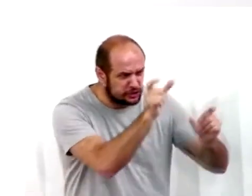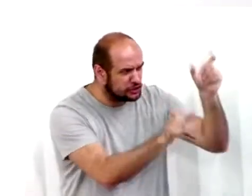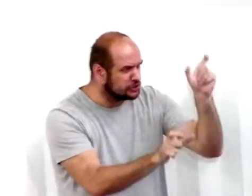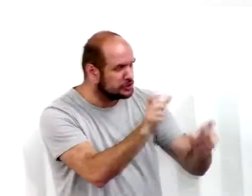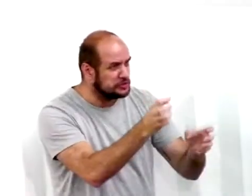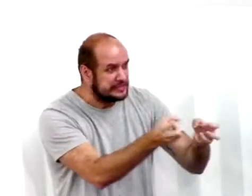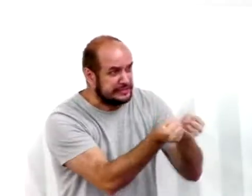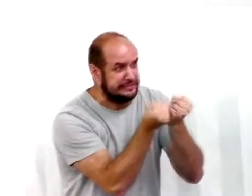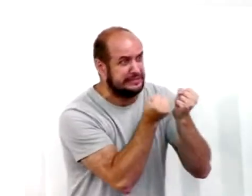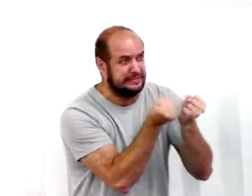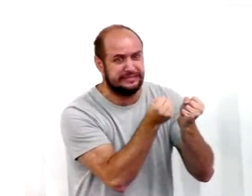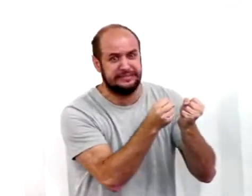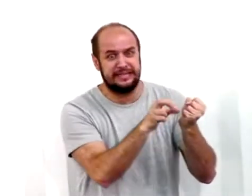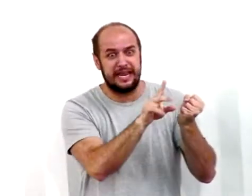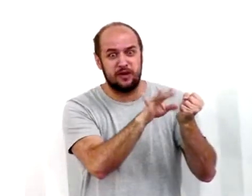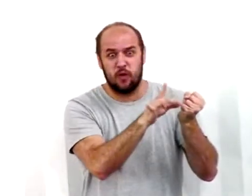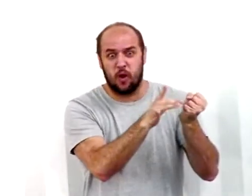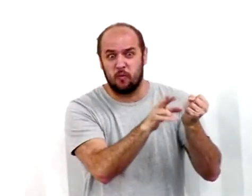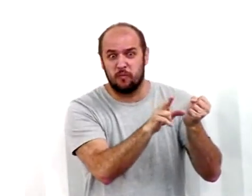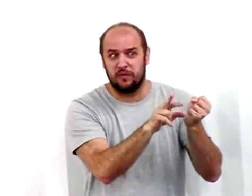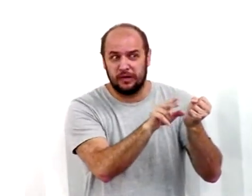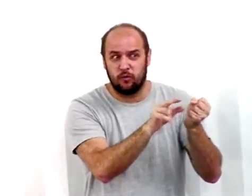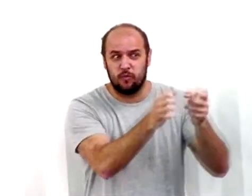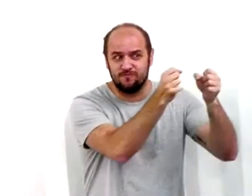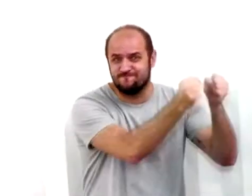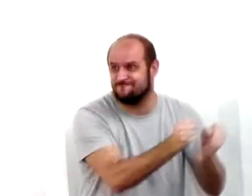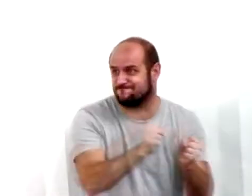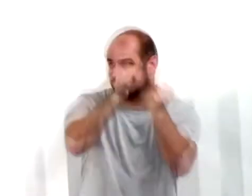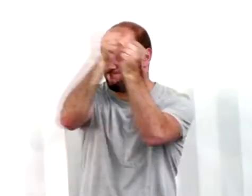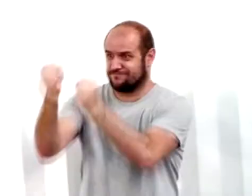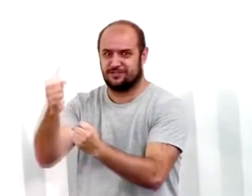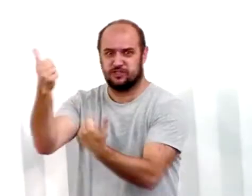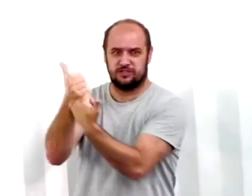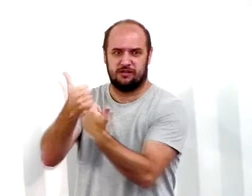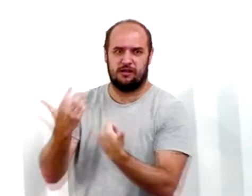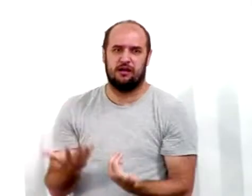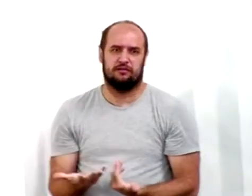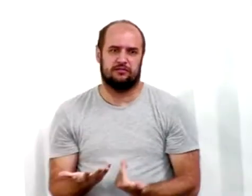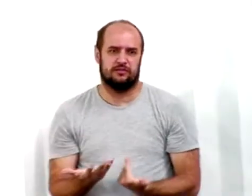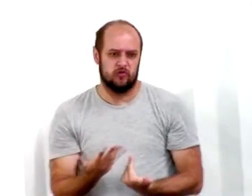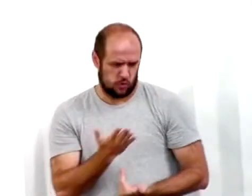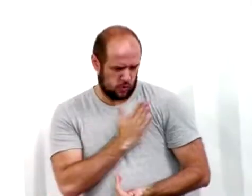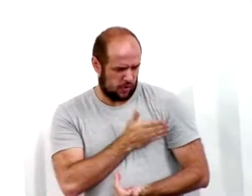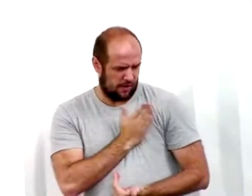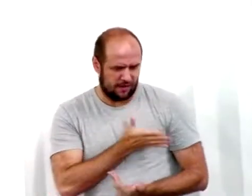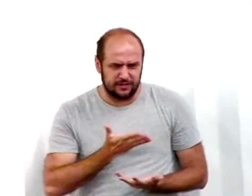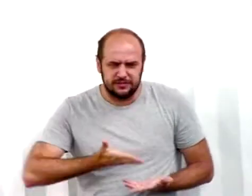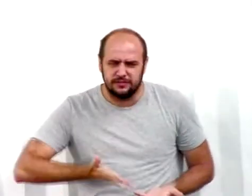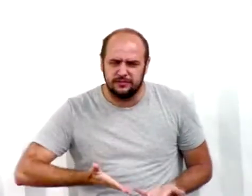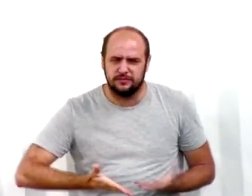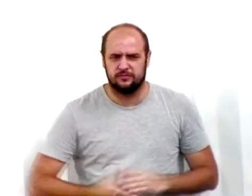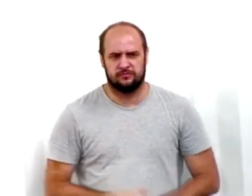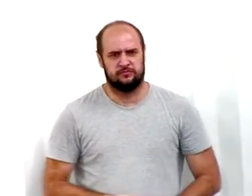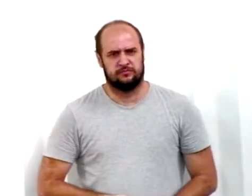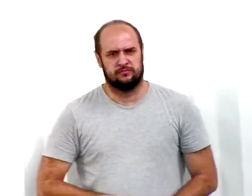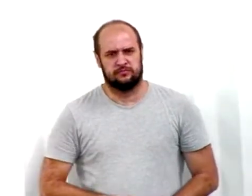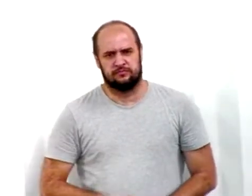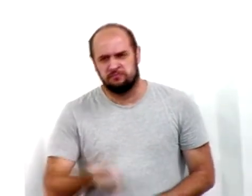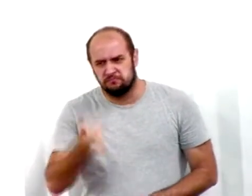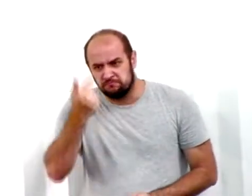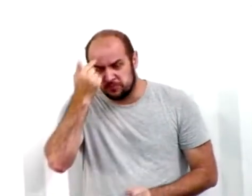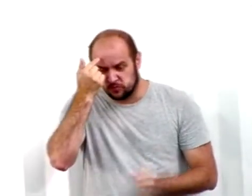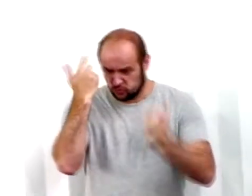idolátrica, substituindo o Deus Criador no nosso coração. A